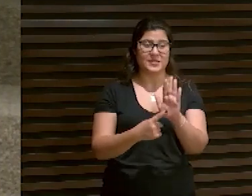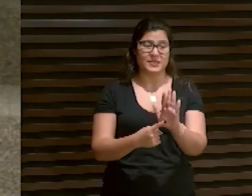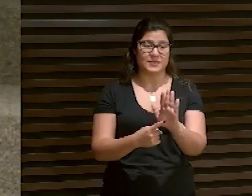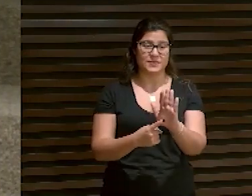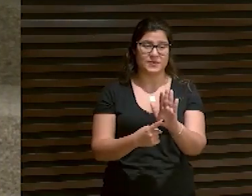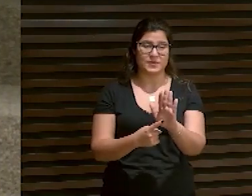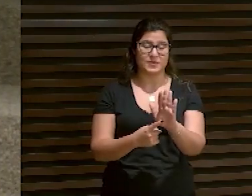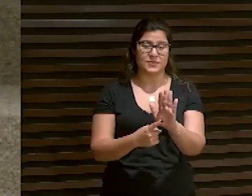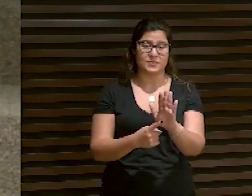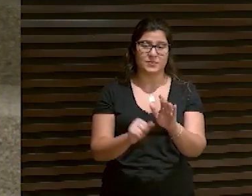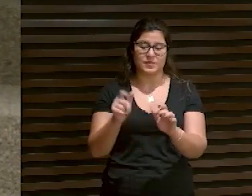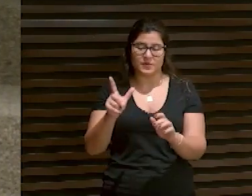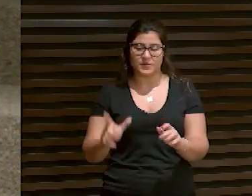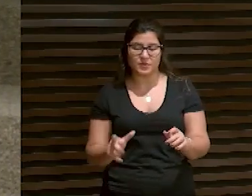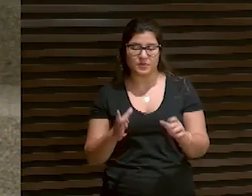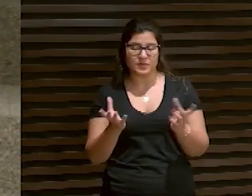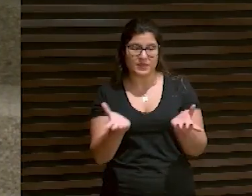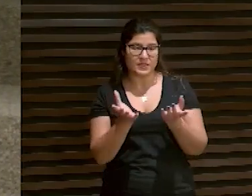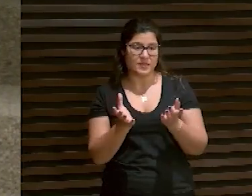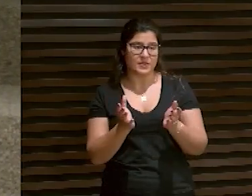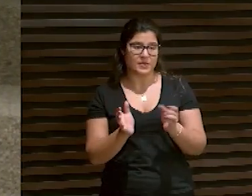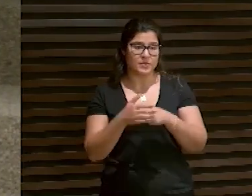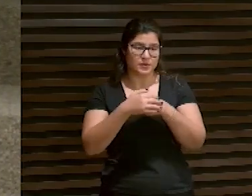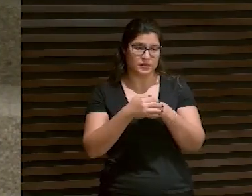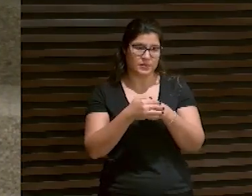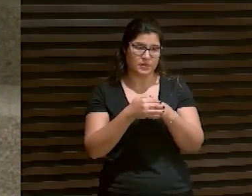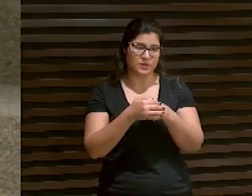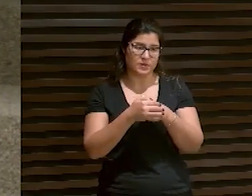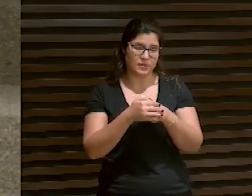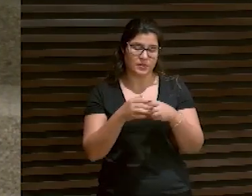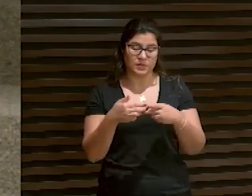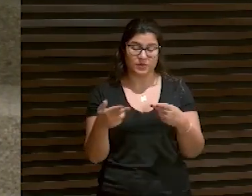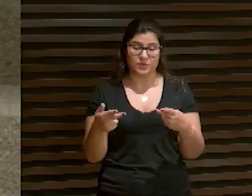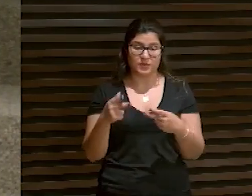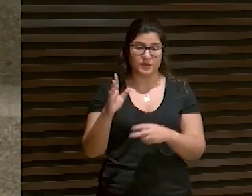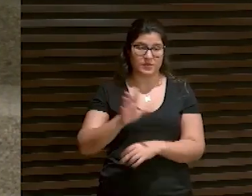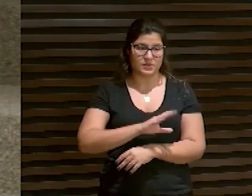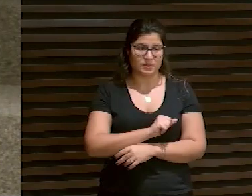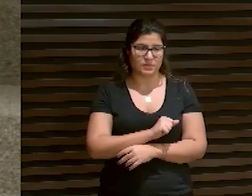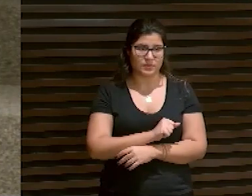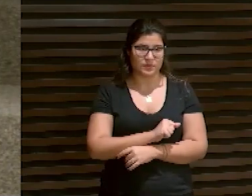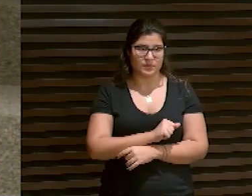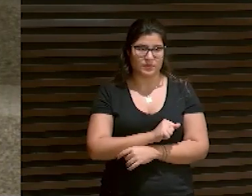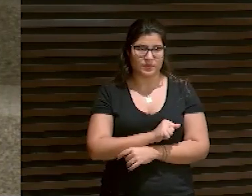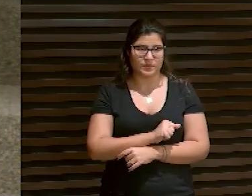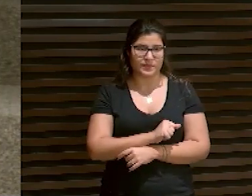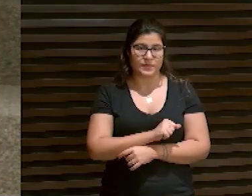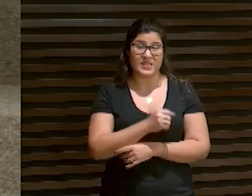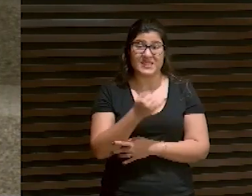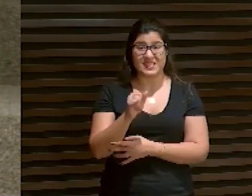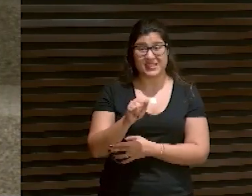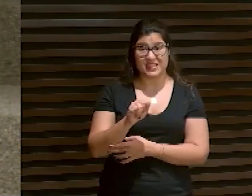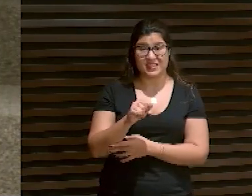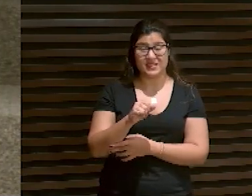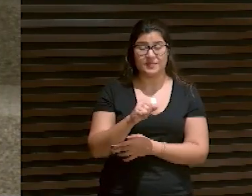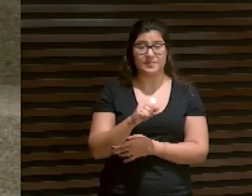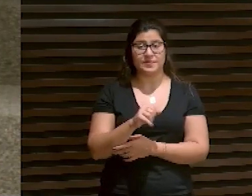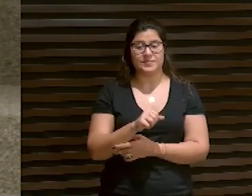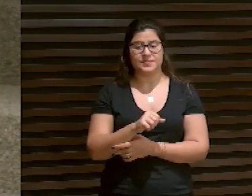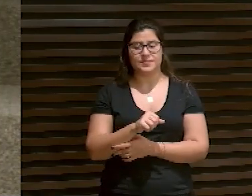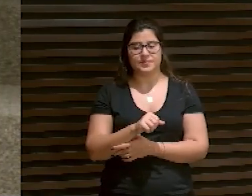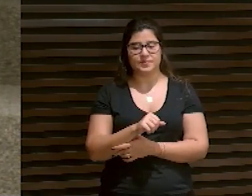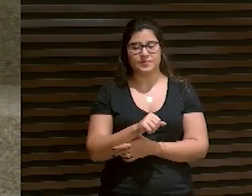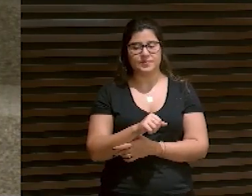quer proteger aquilo que é amado. Então, quando você tem um objeto amado que está em risco, você fica